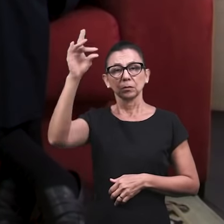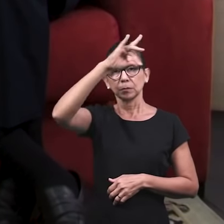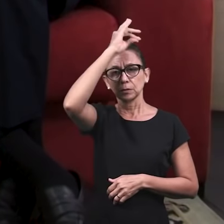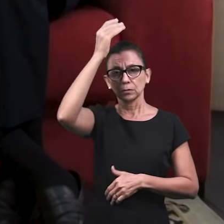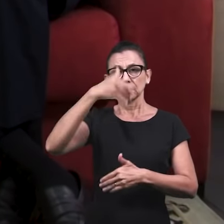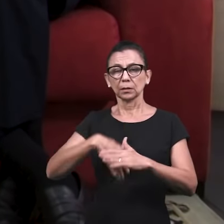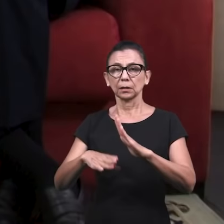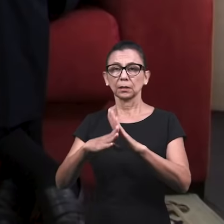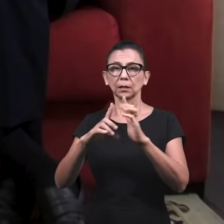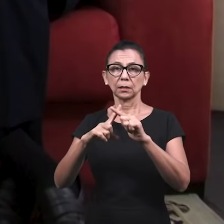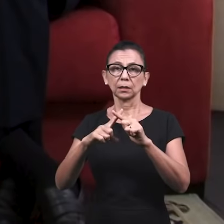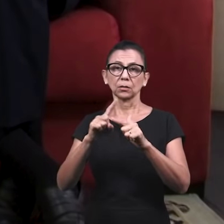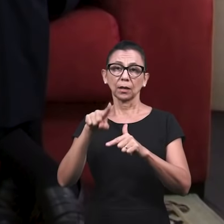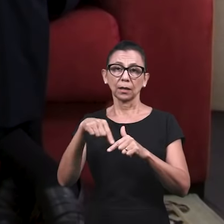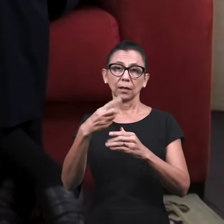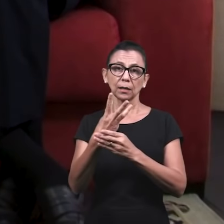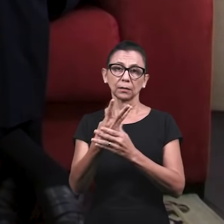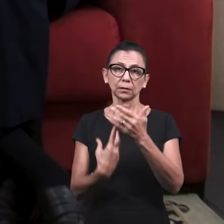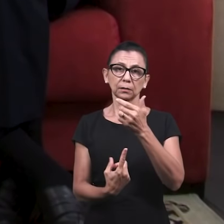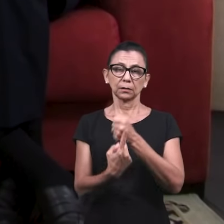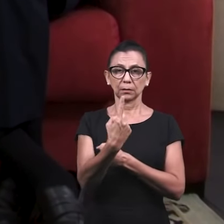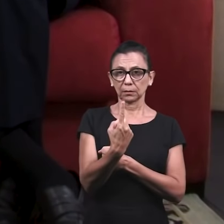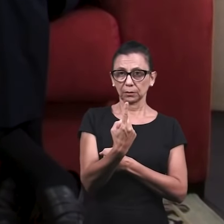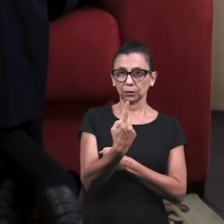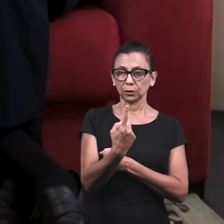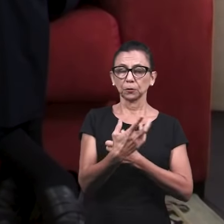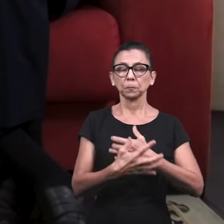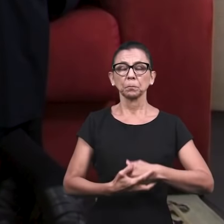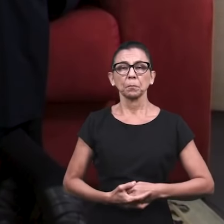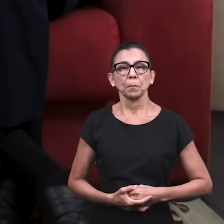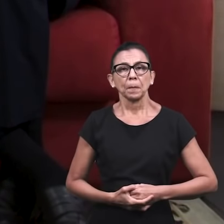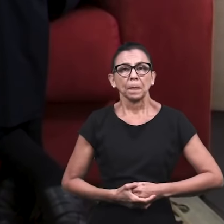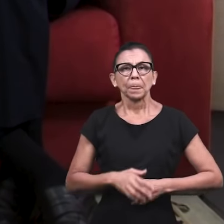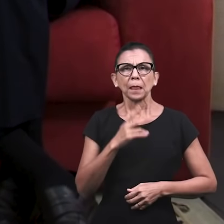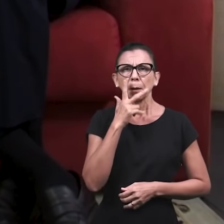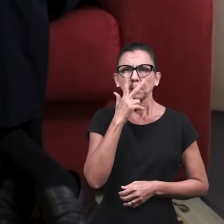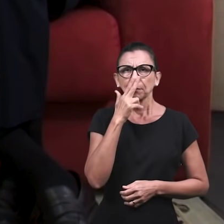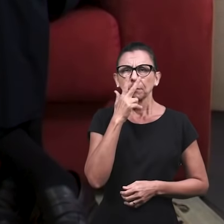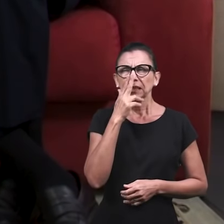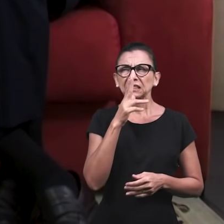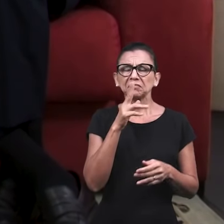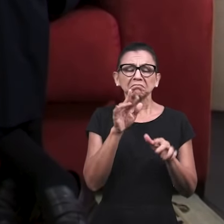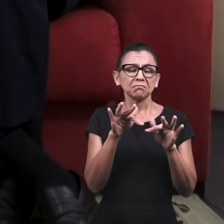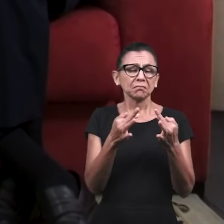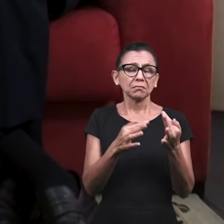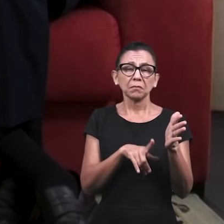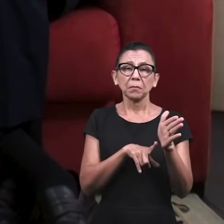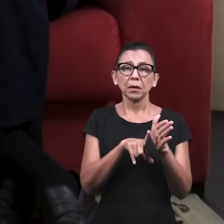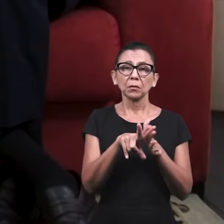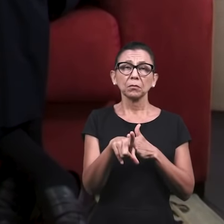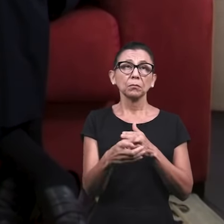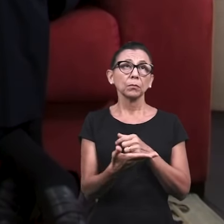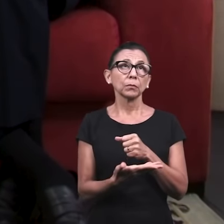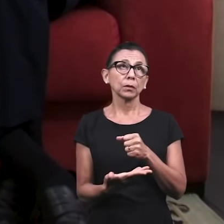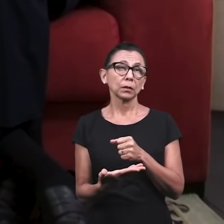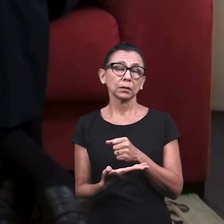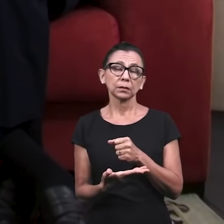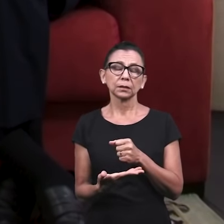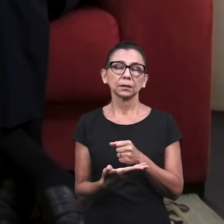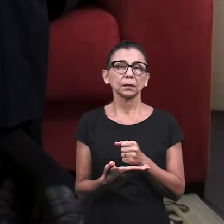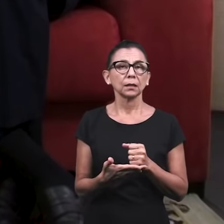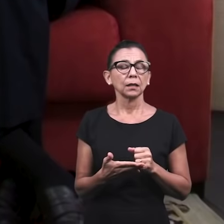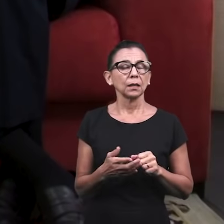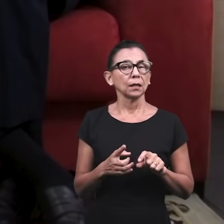Glória a Jesus. Muito bom. Vejam então aquilo que parecem ser perguntas tão simples, tão básicas, a profundidade que